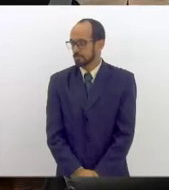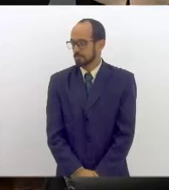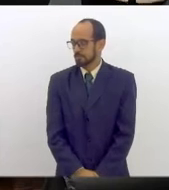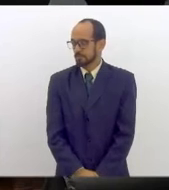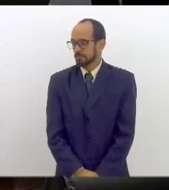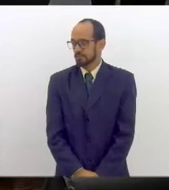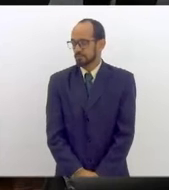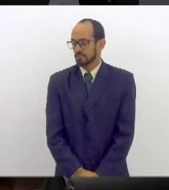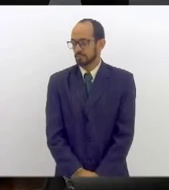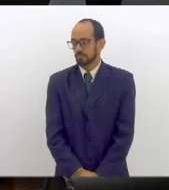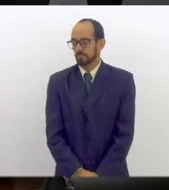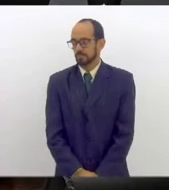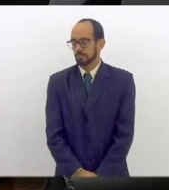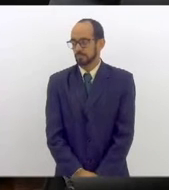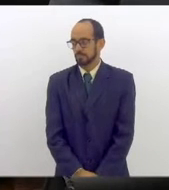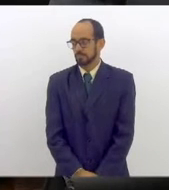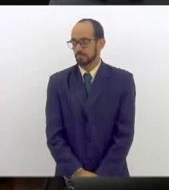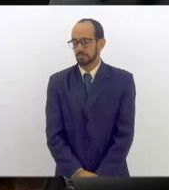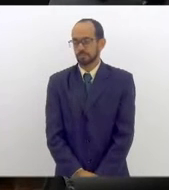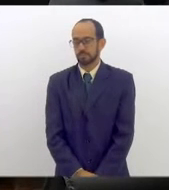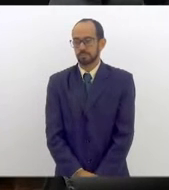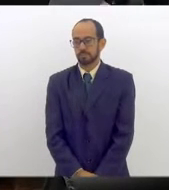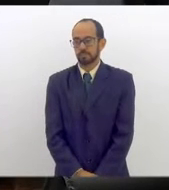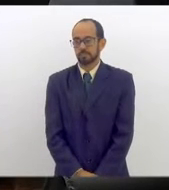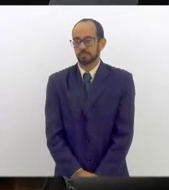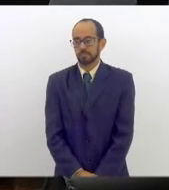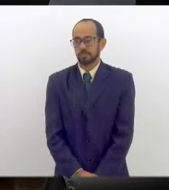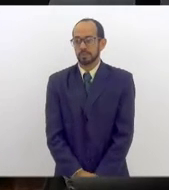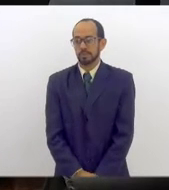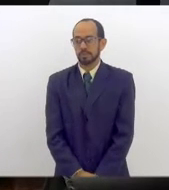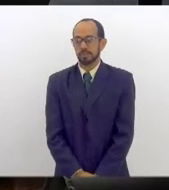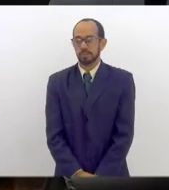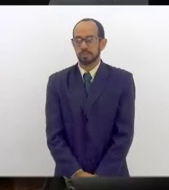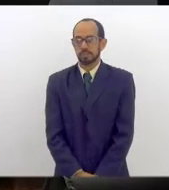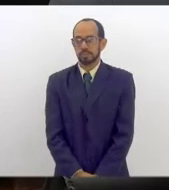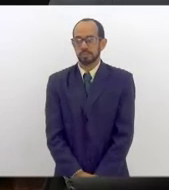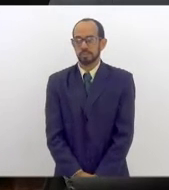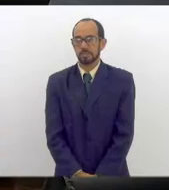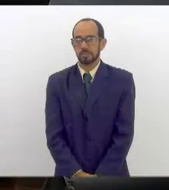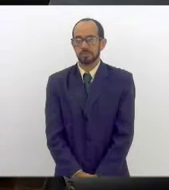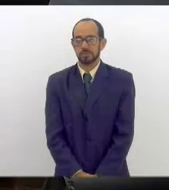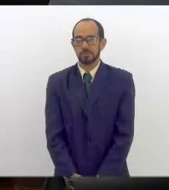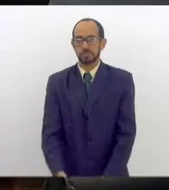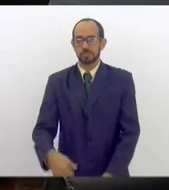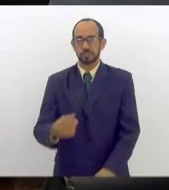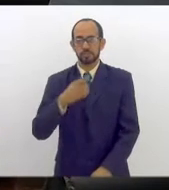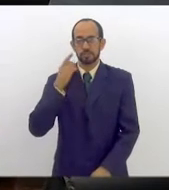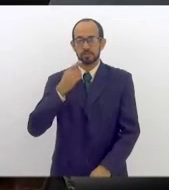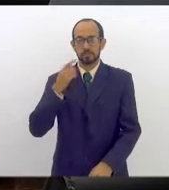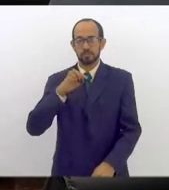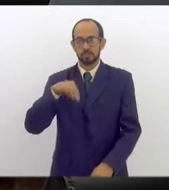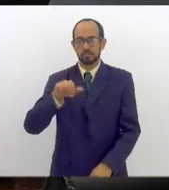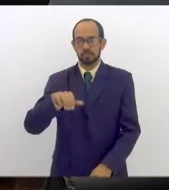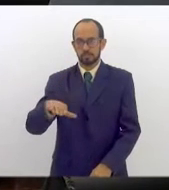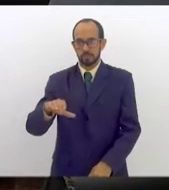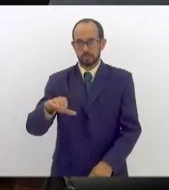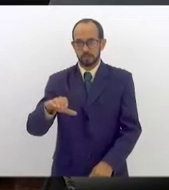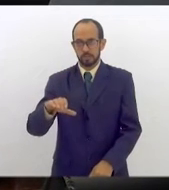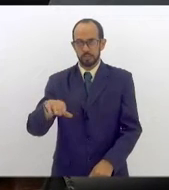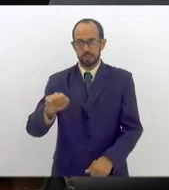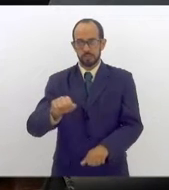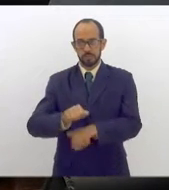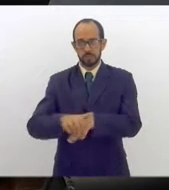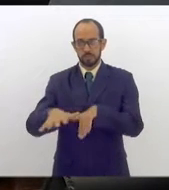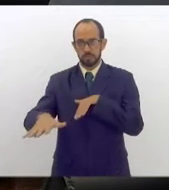Opa! Ah, perdão, Marta. O deputado Carlos Mink está no plenário online. Desculpa,